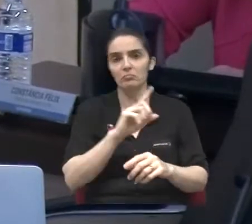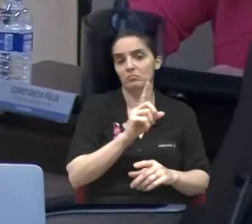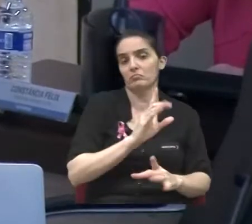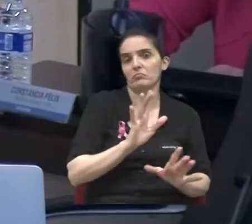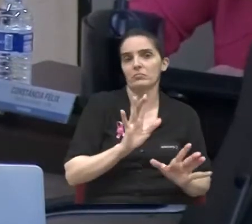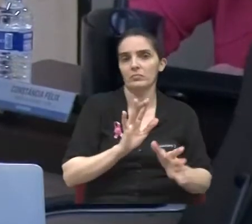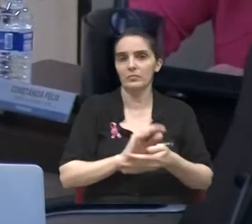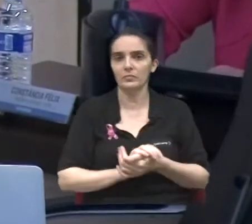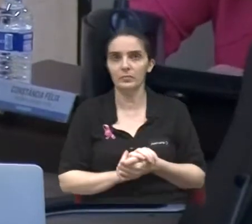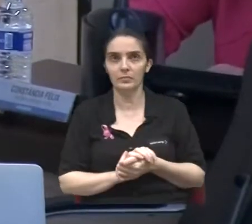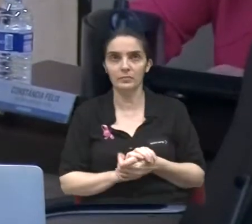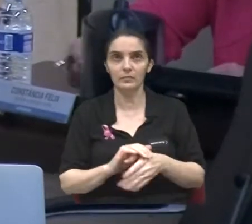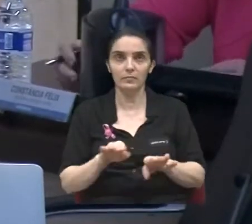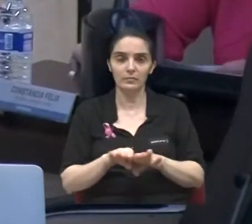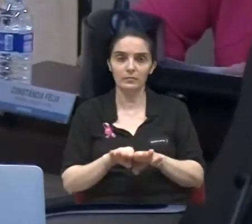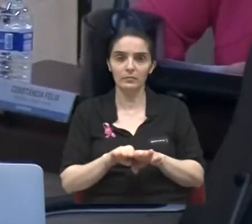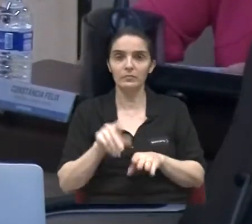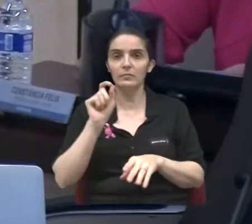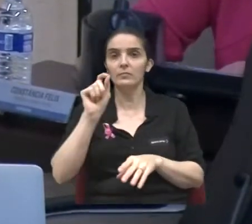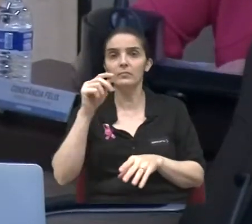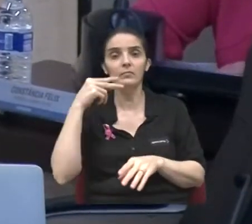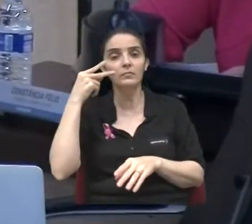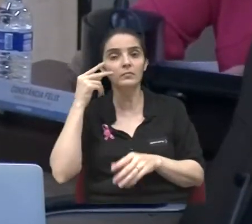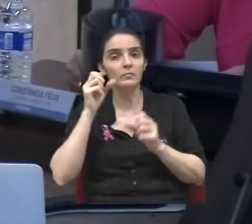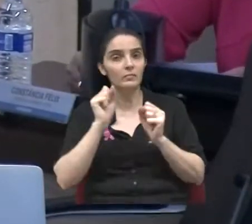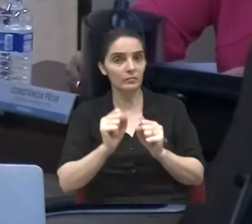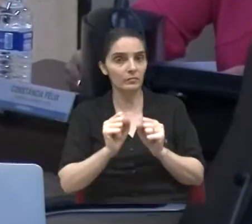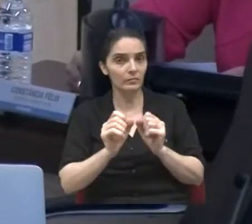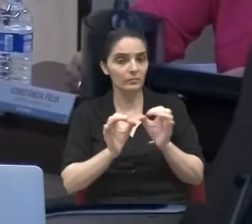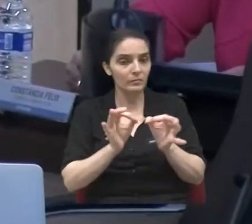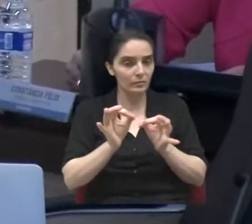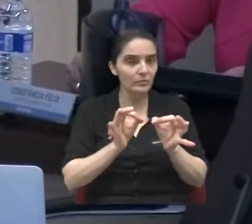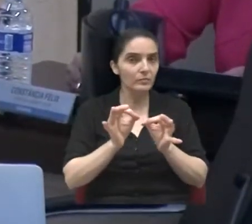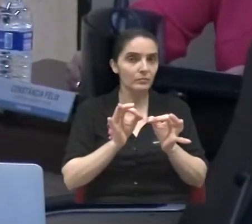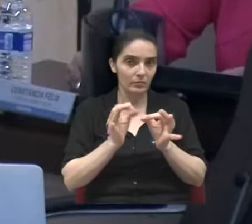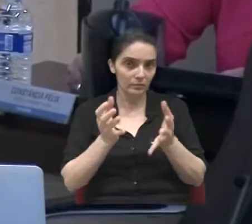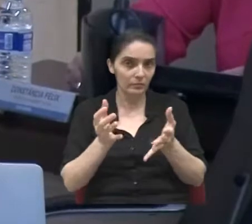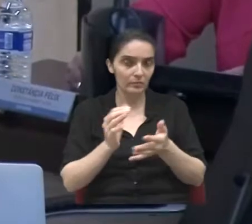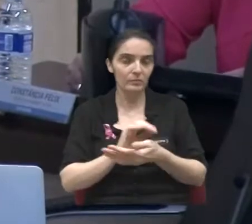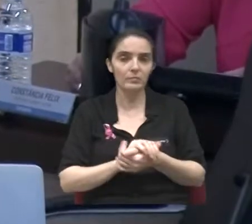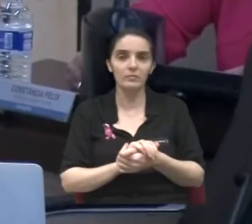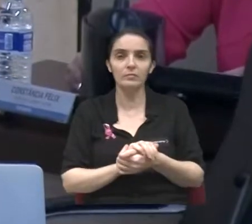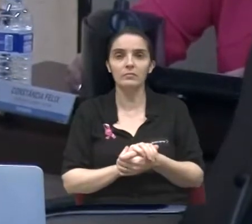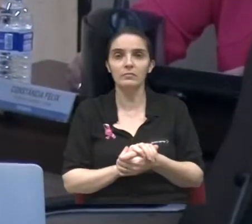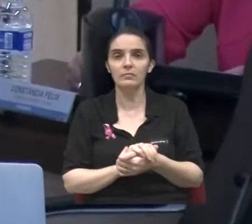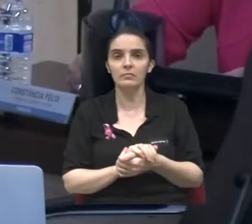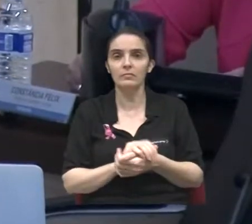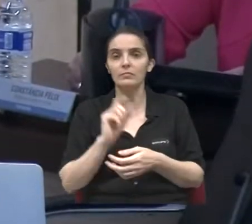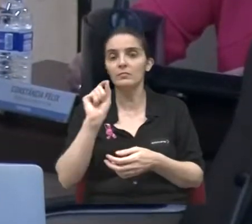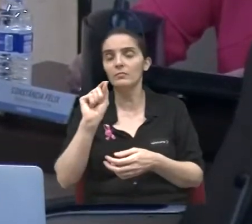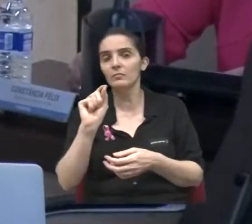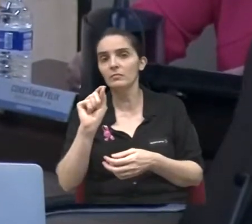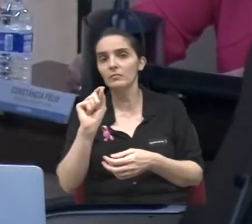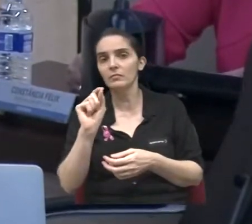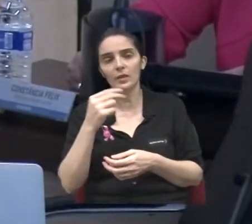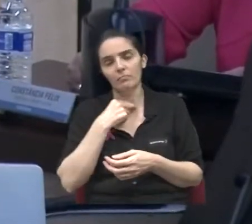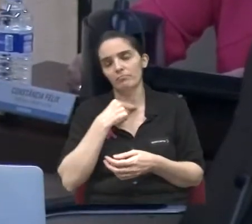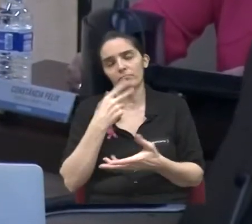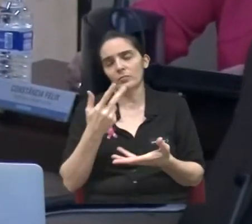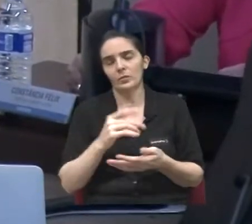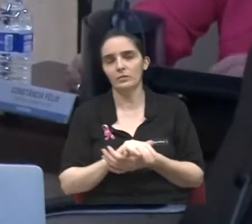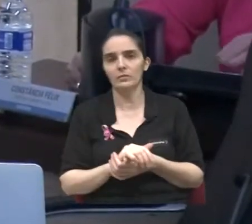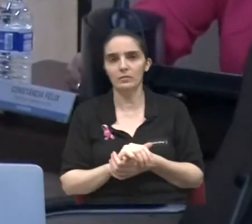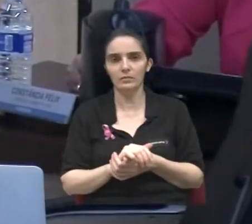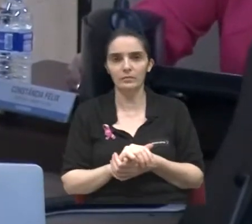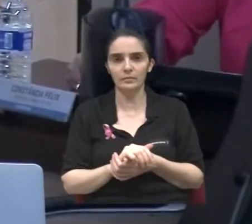um parlamentar está podendo mexer tanto em isenção e o que não pode. Então, com certeza, esse requerimento será de grande